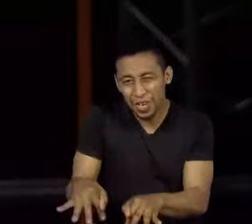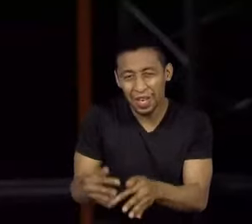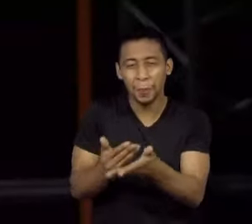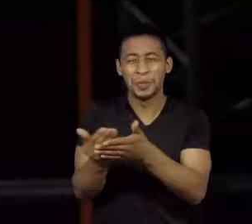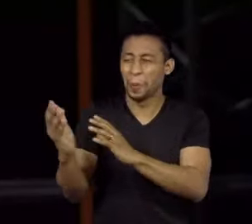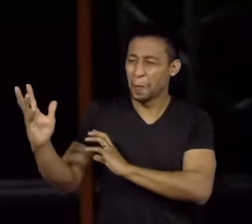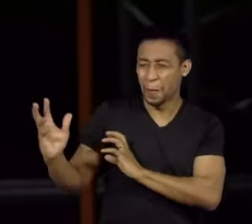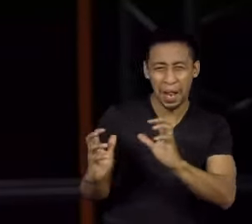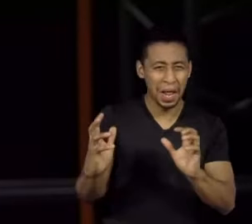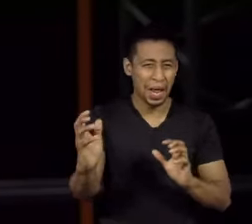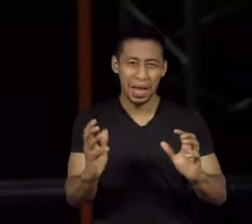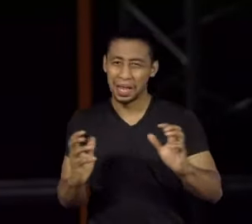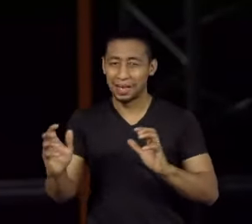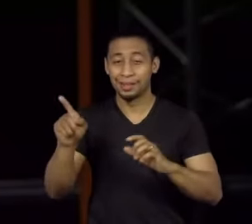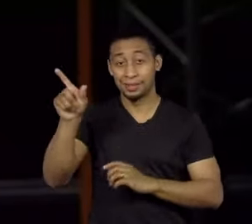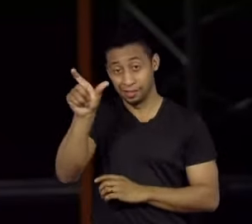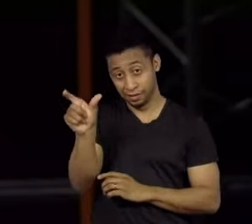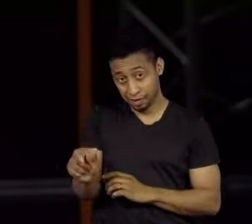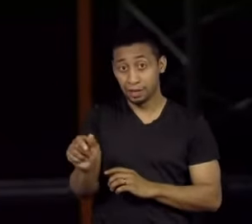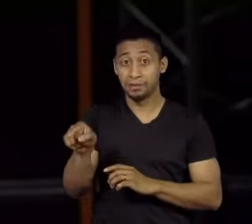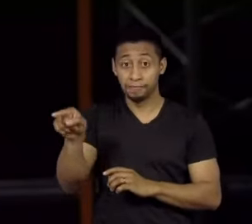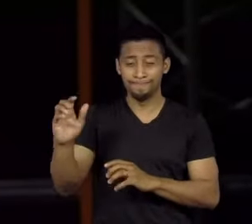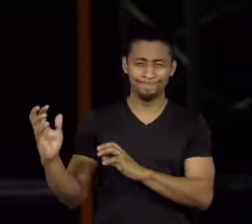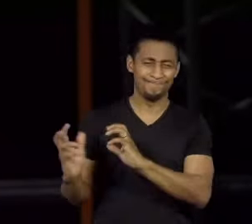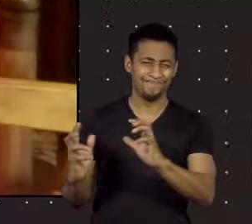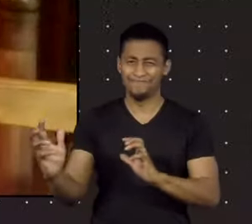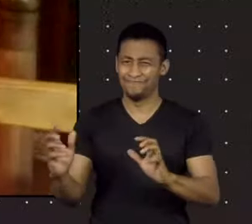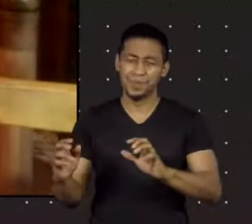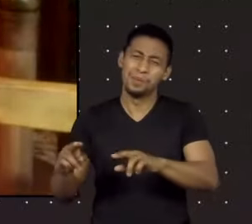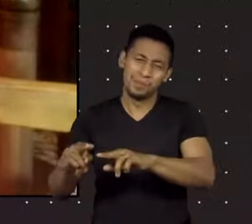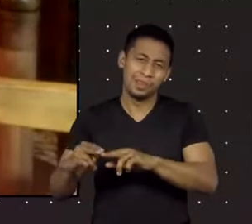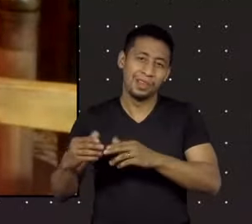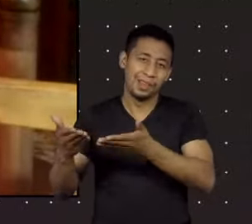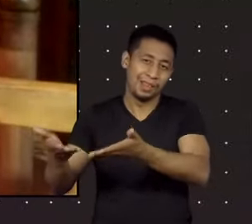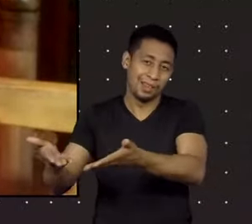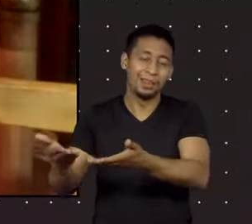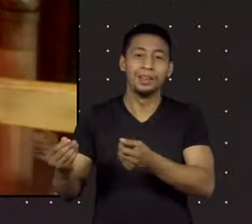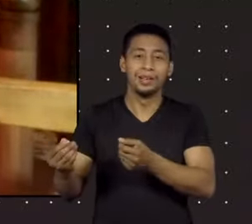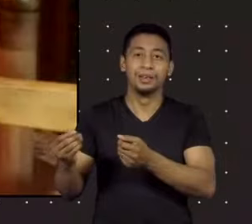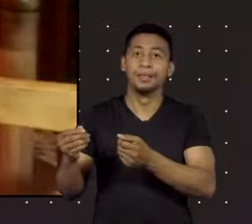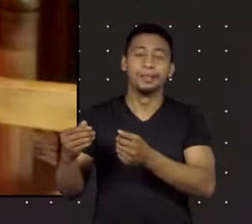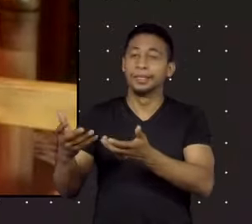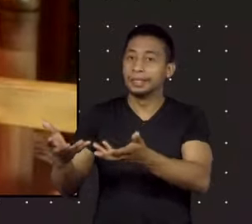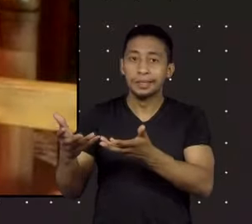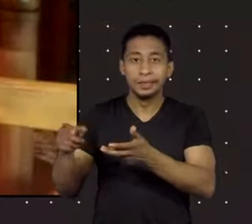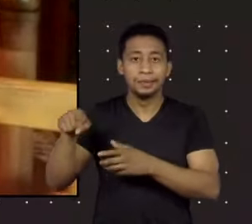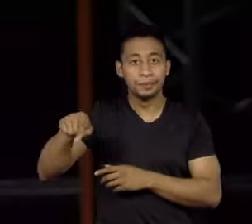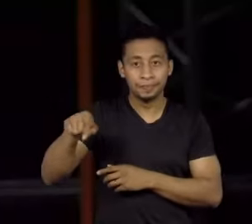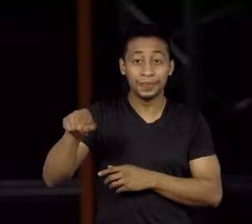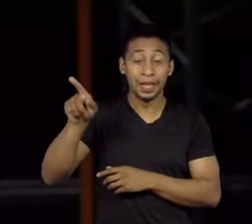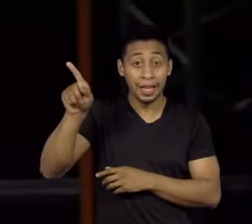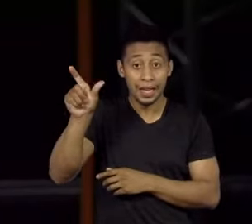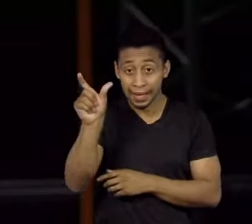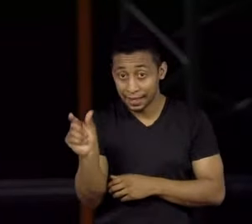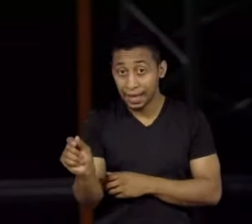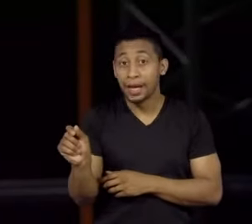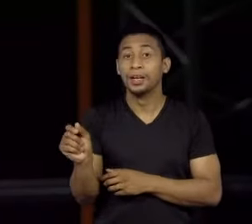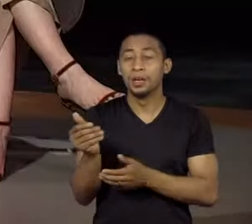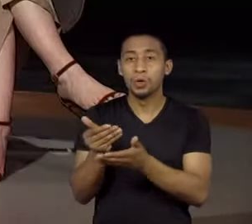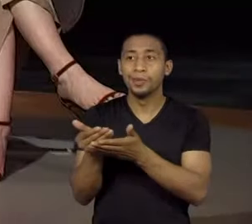editores italianos ali, como todo aquele verismo, a grande ópera italiana começava